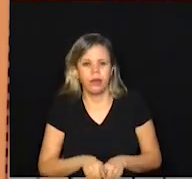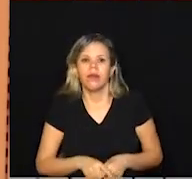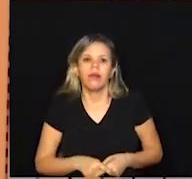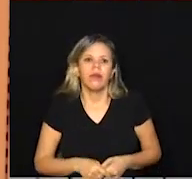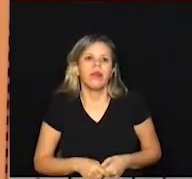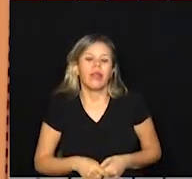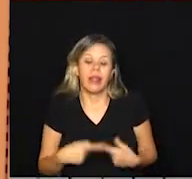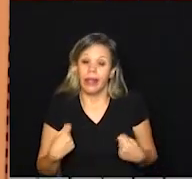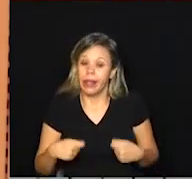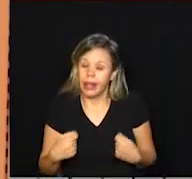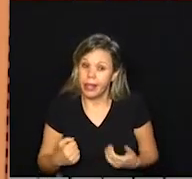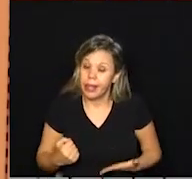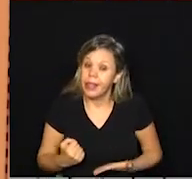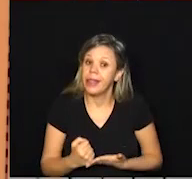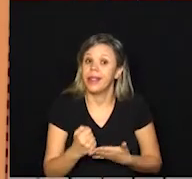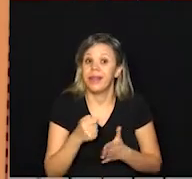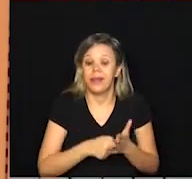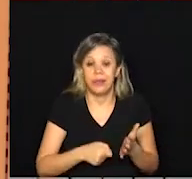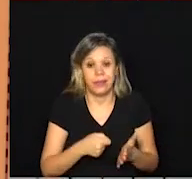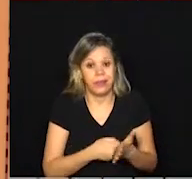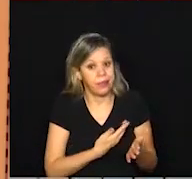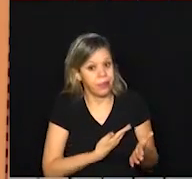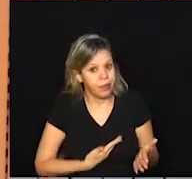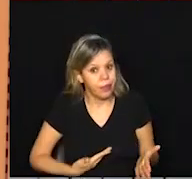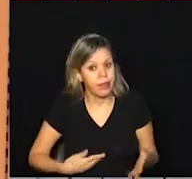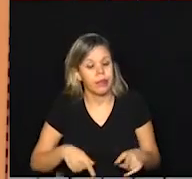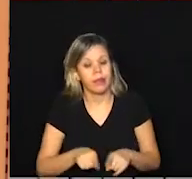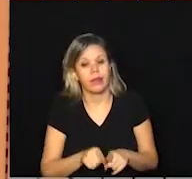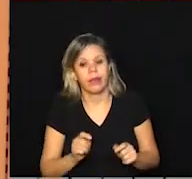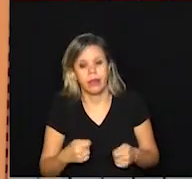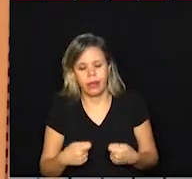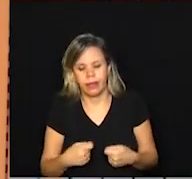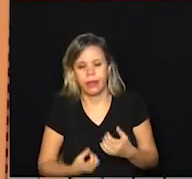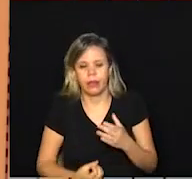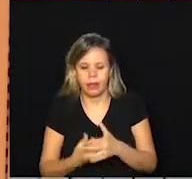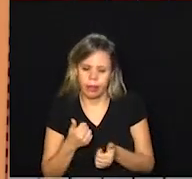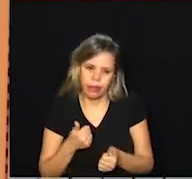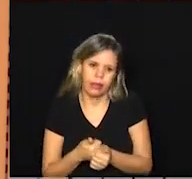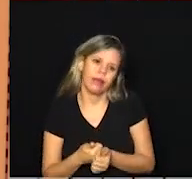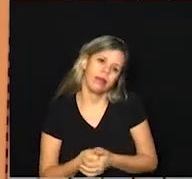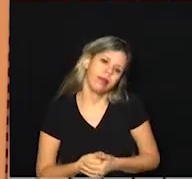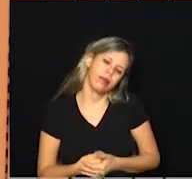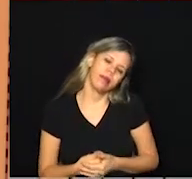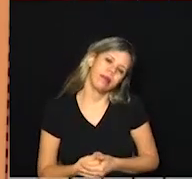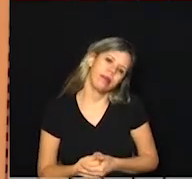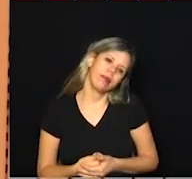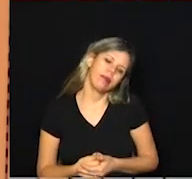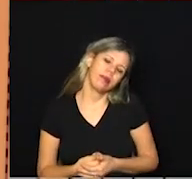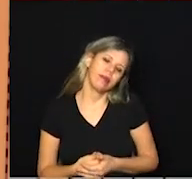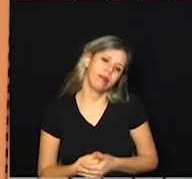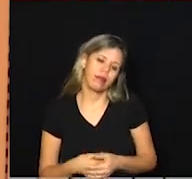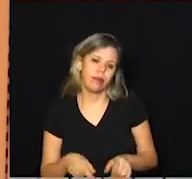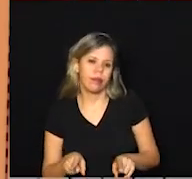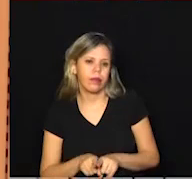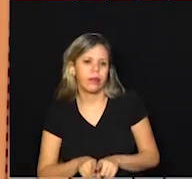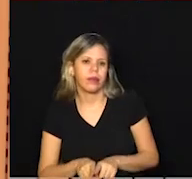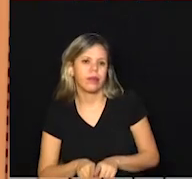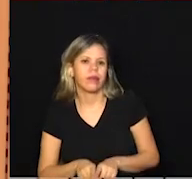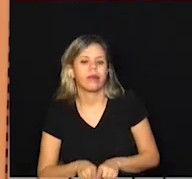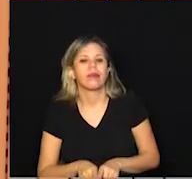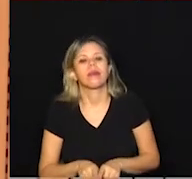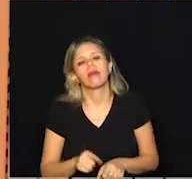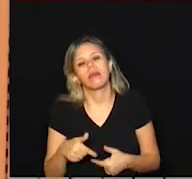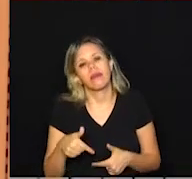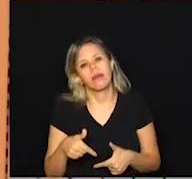uma necessidade de uma política pública consistente para esse acompanhamento Além disso uma